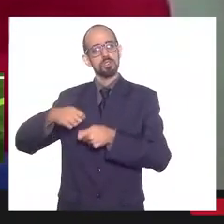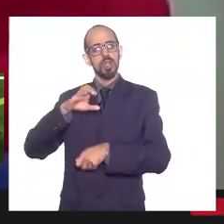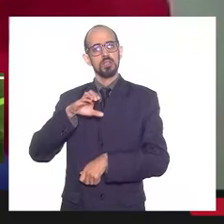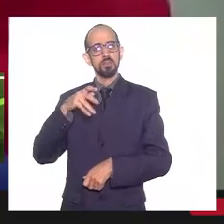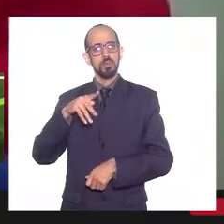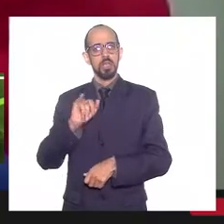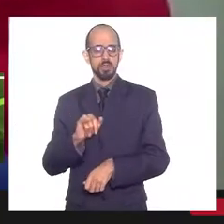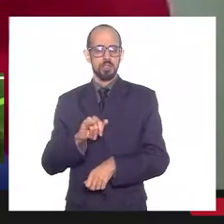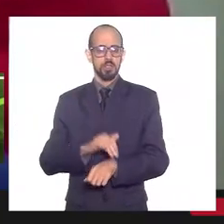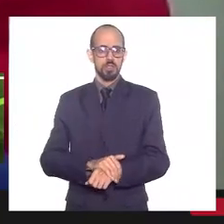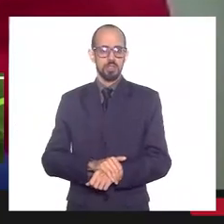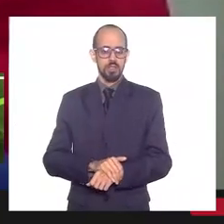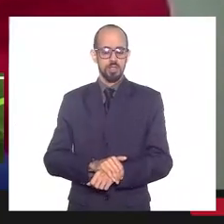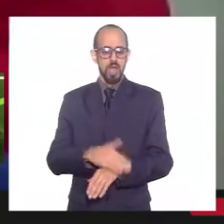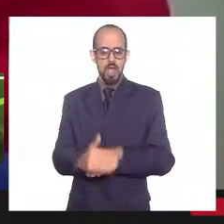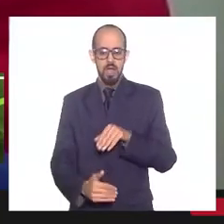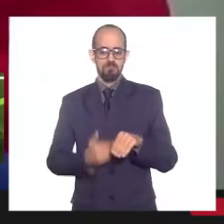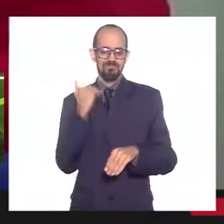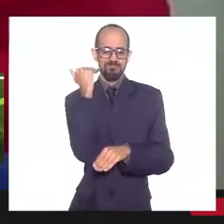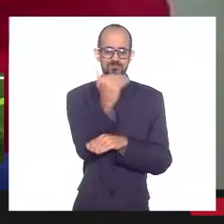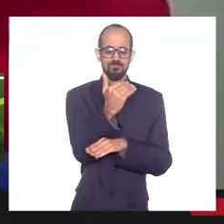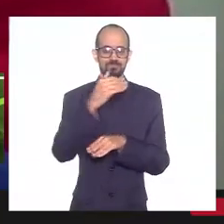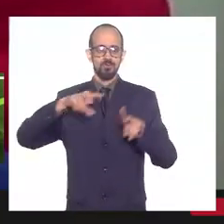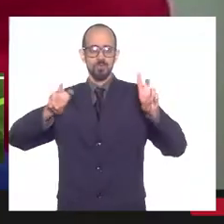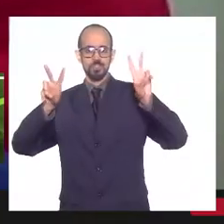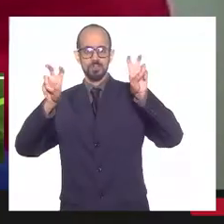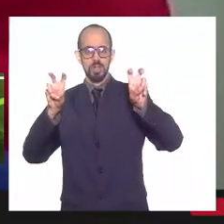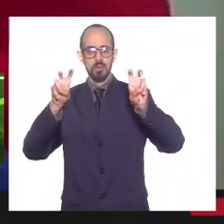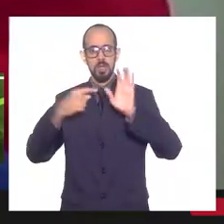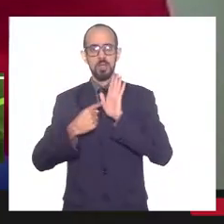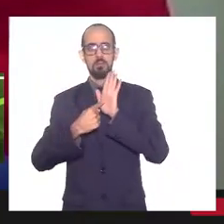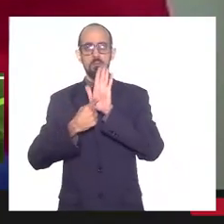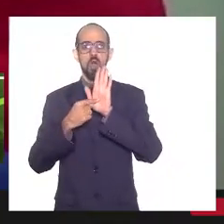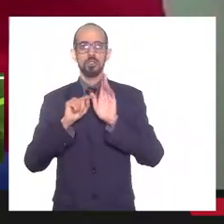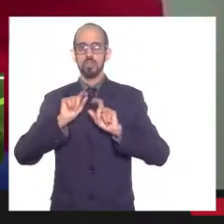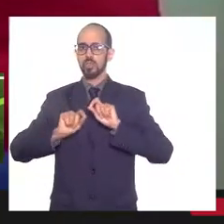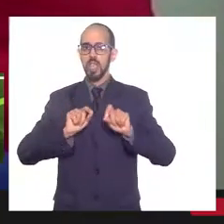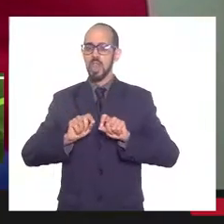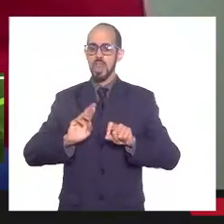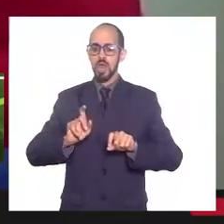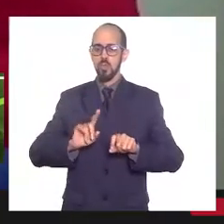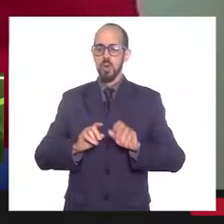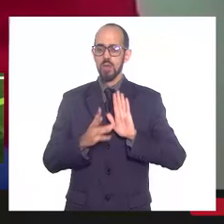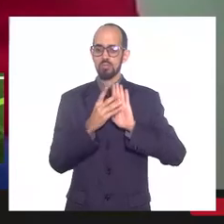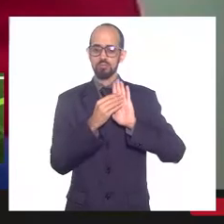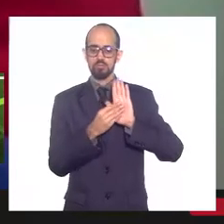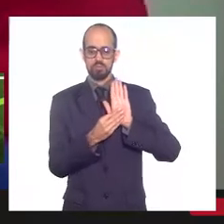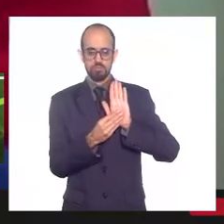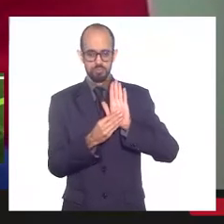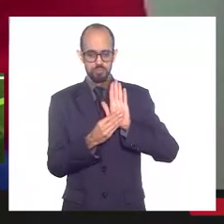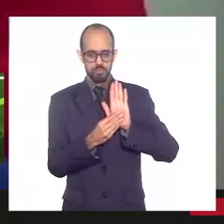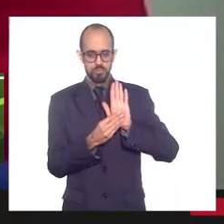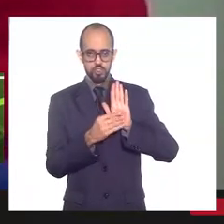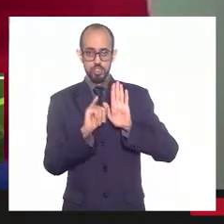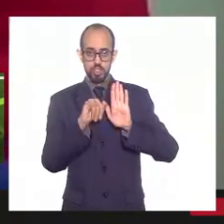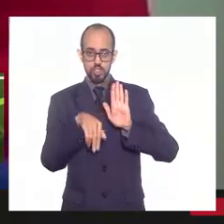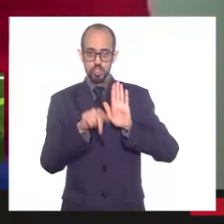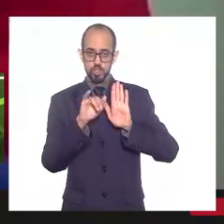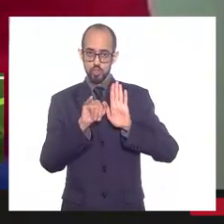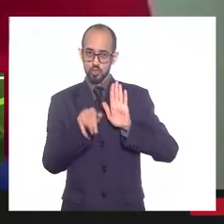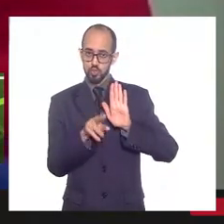desse tema que nos mostra né que não é o nego registro de em Julho a racial